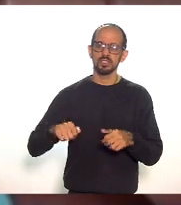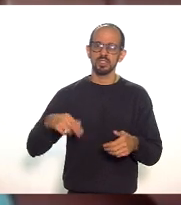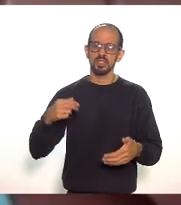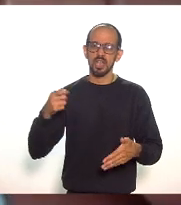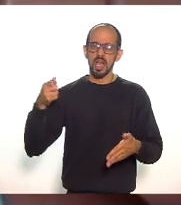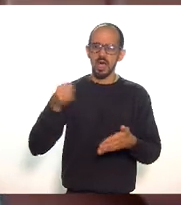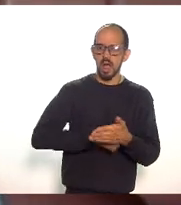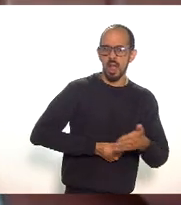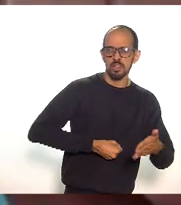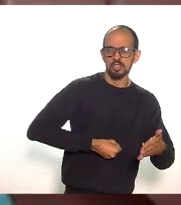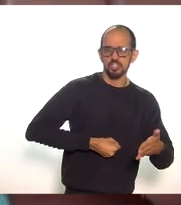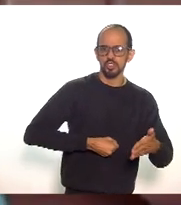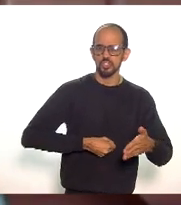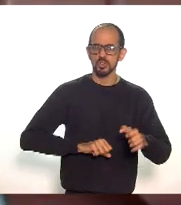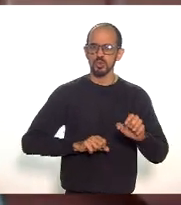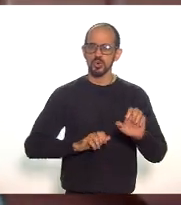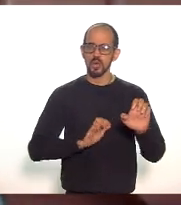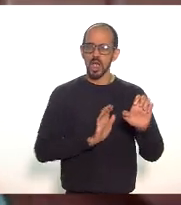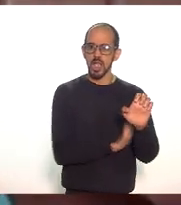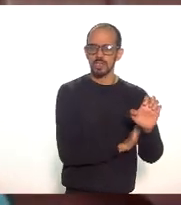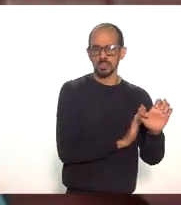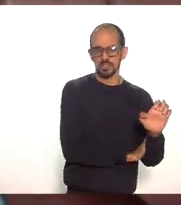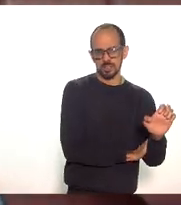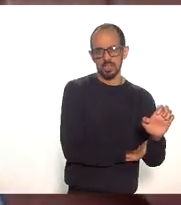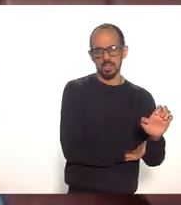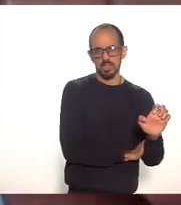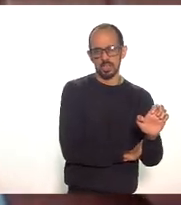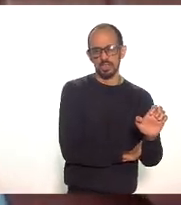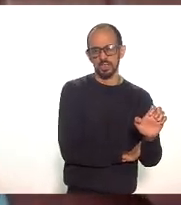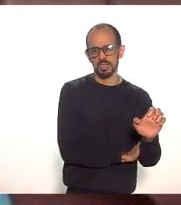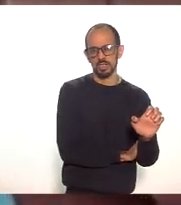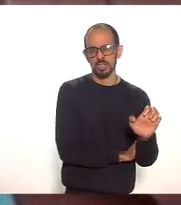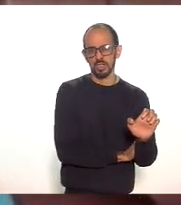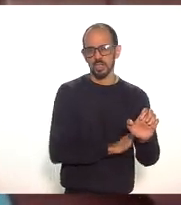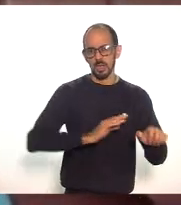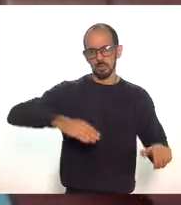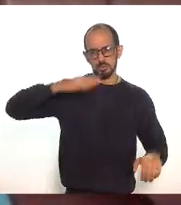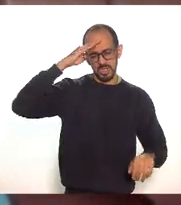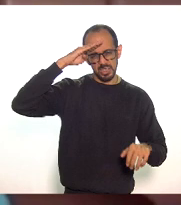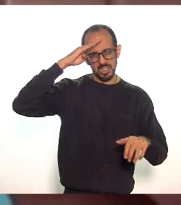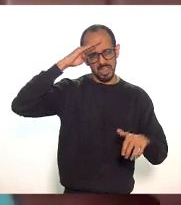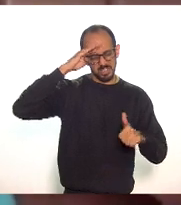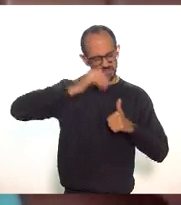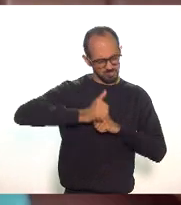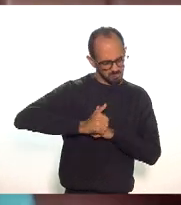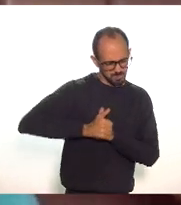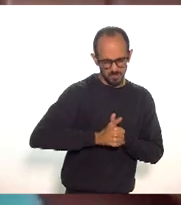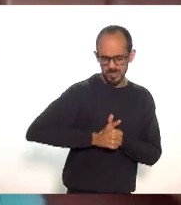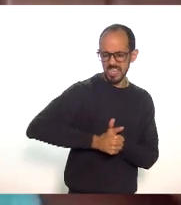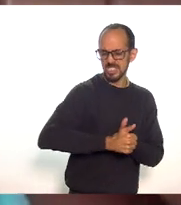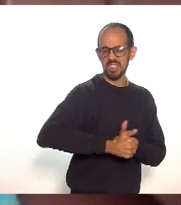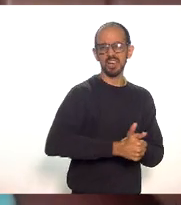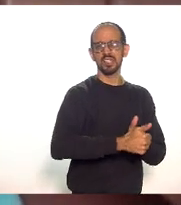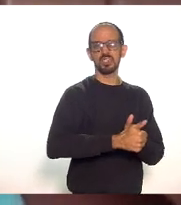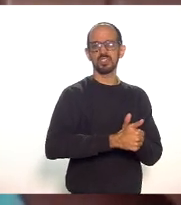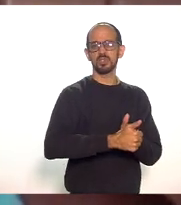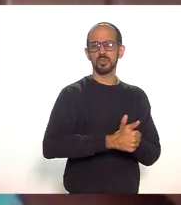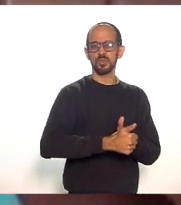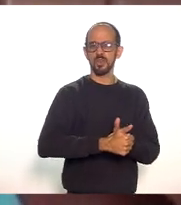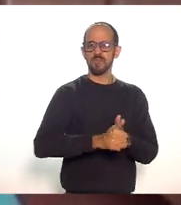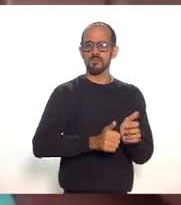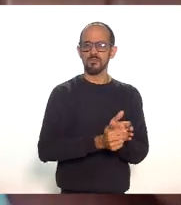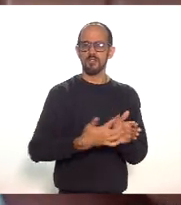inclusive colegas de farda, militares, que foram alvo das perseguições. E esse contingente